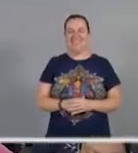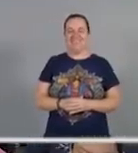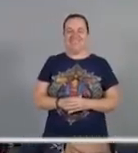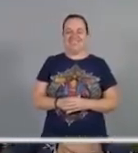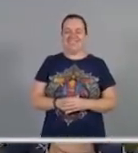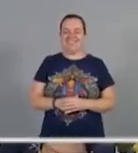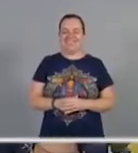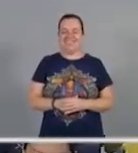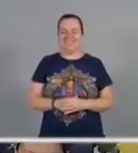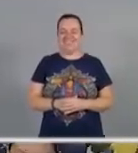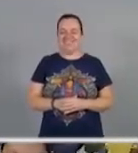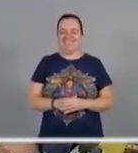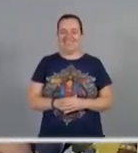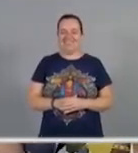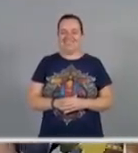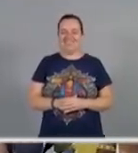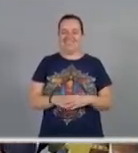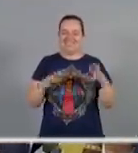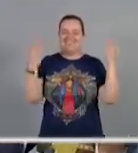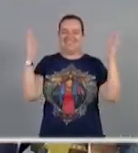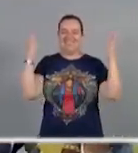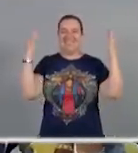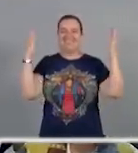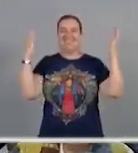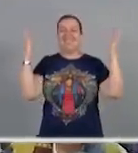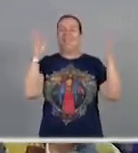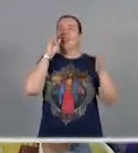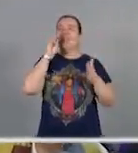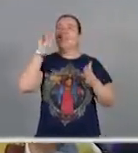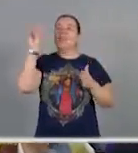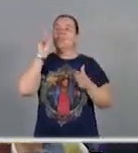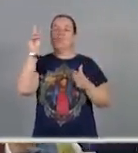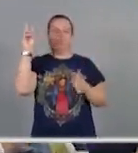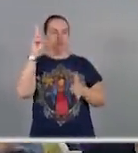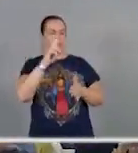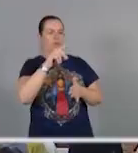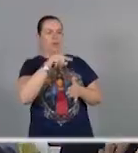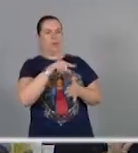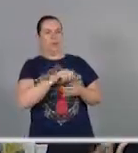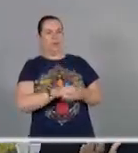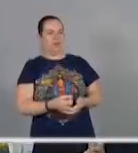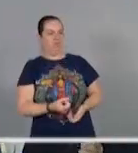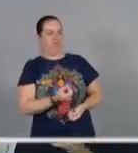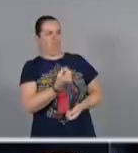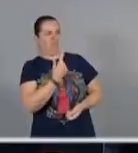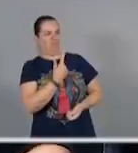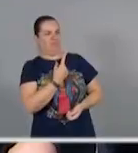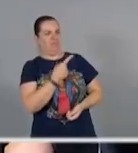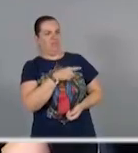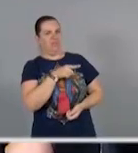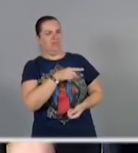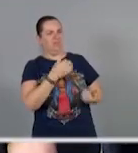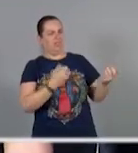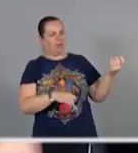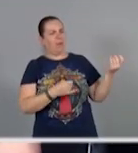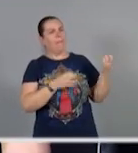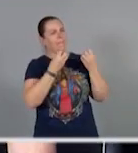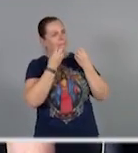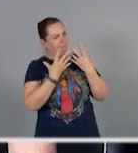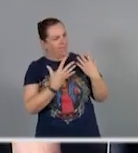Segura um pouquinho. Deus olha para nós e diz: honra, honra, ele toca